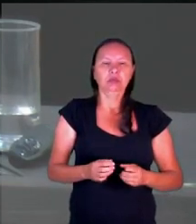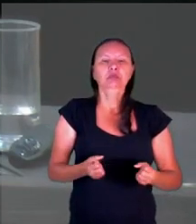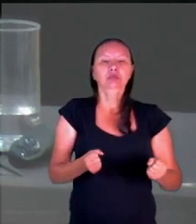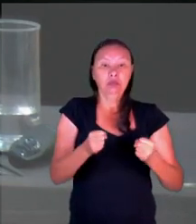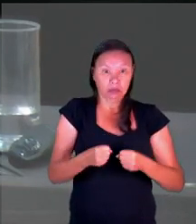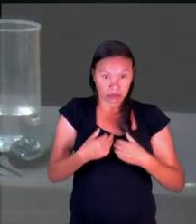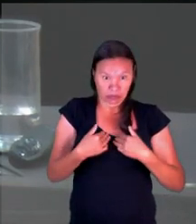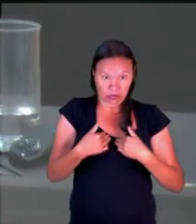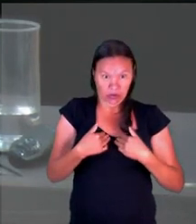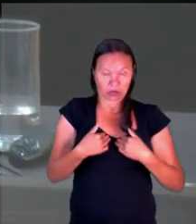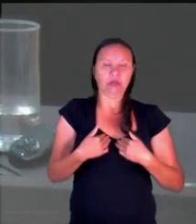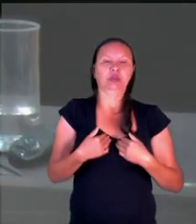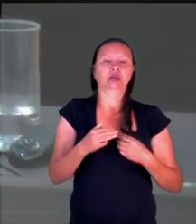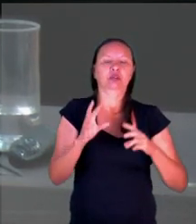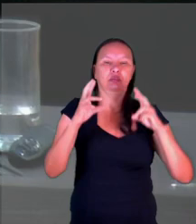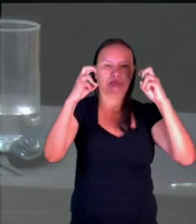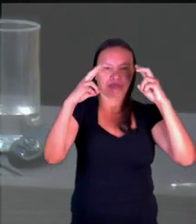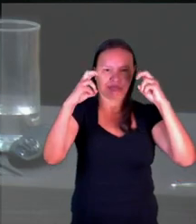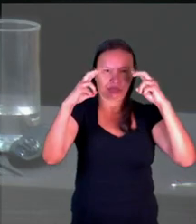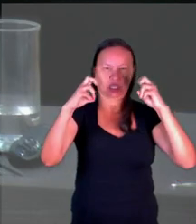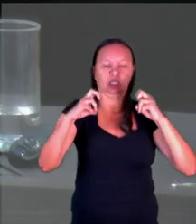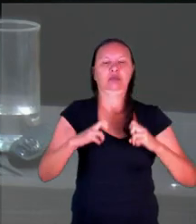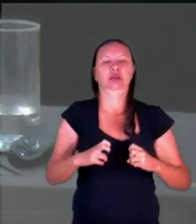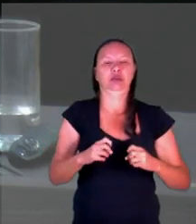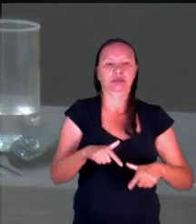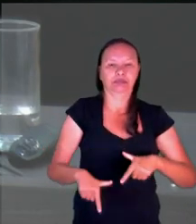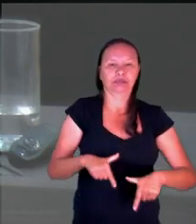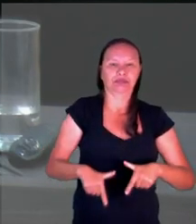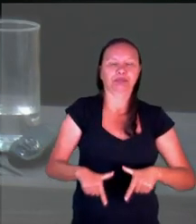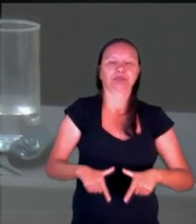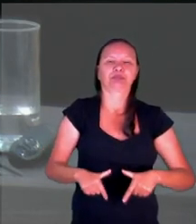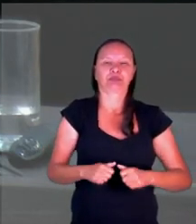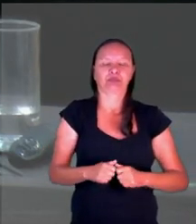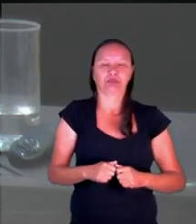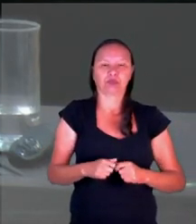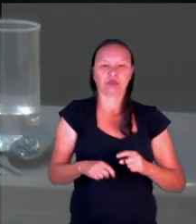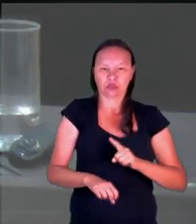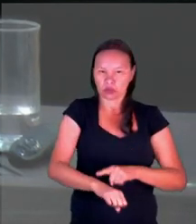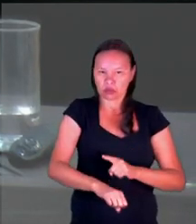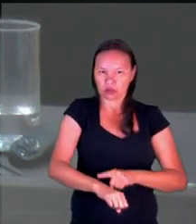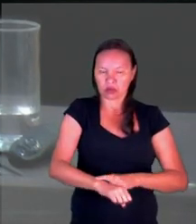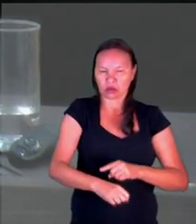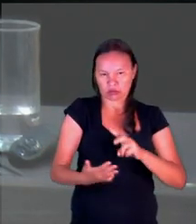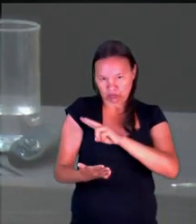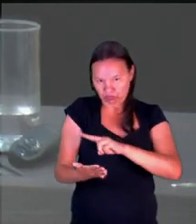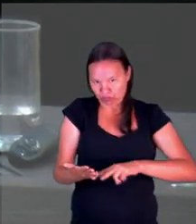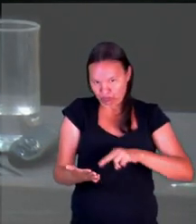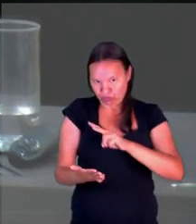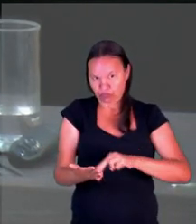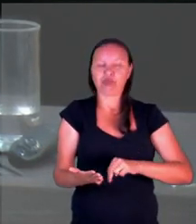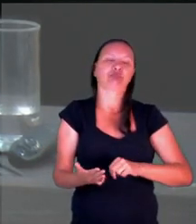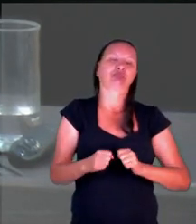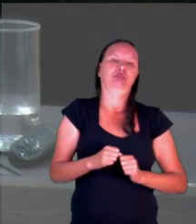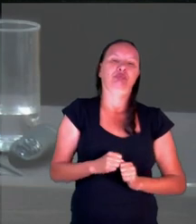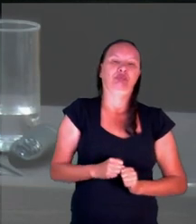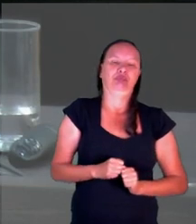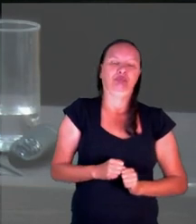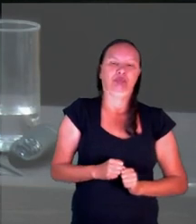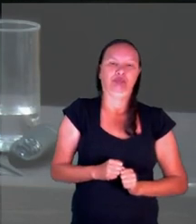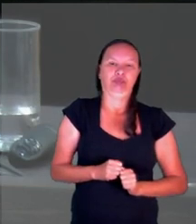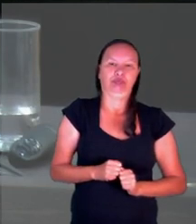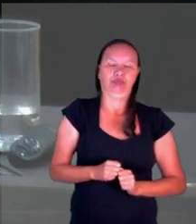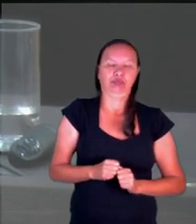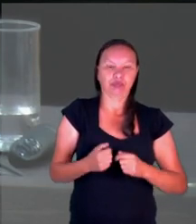de na resolução que a gente tá eh trabalhando não sei se deu tempo dos colegas lerem Mas essa é uma das eh